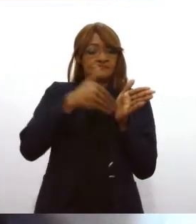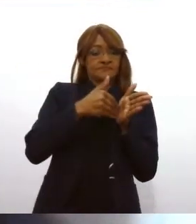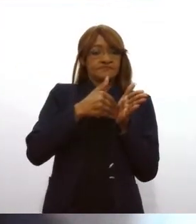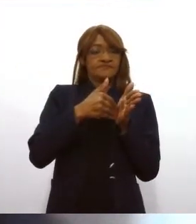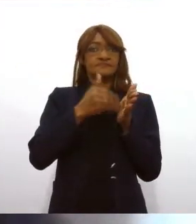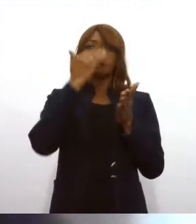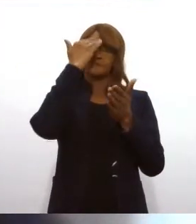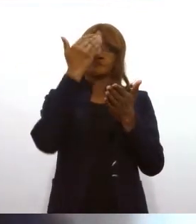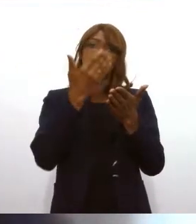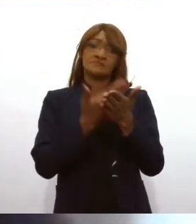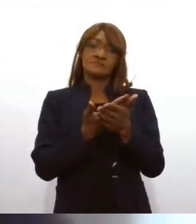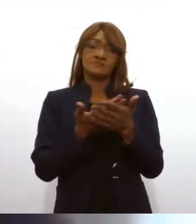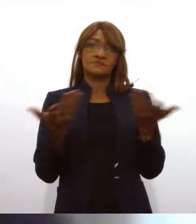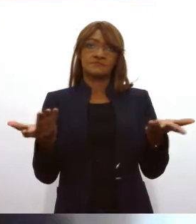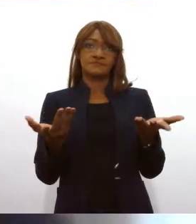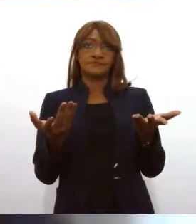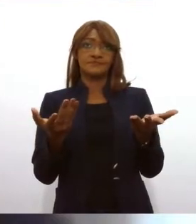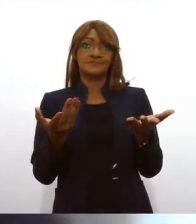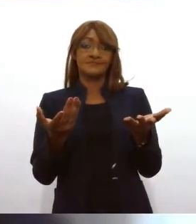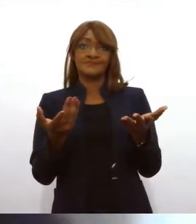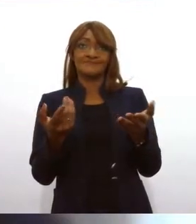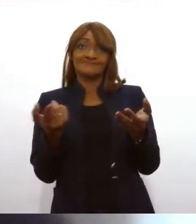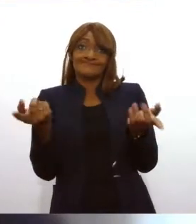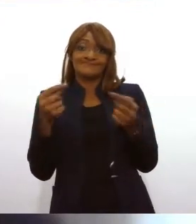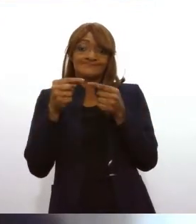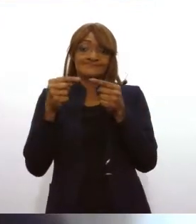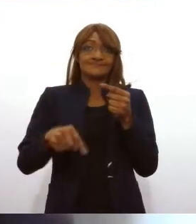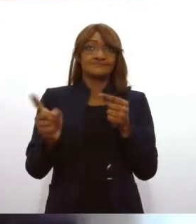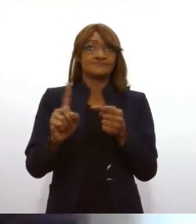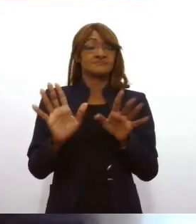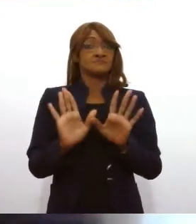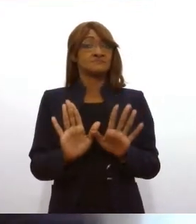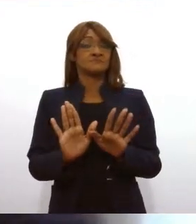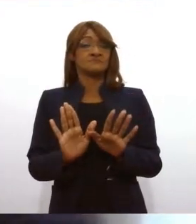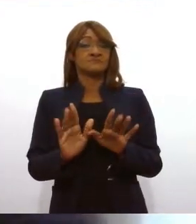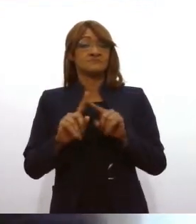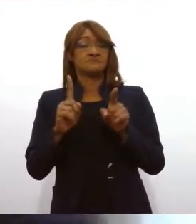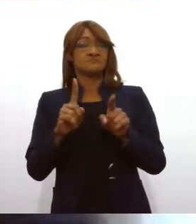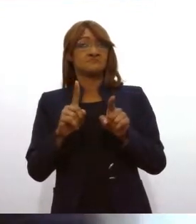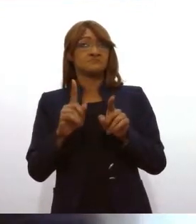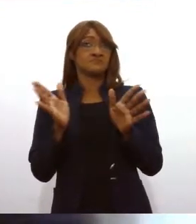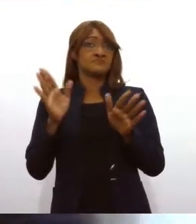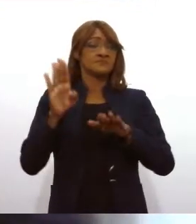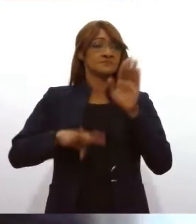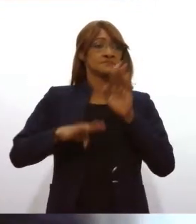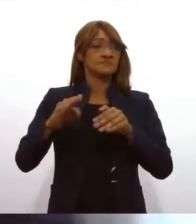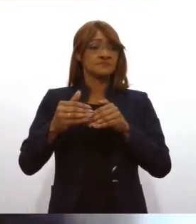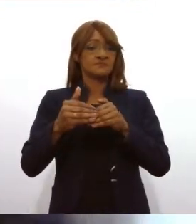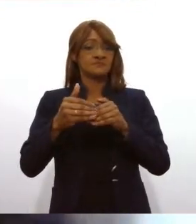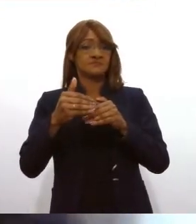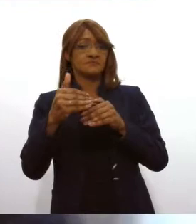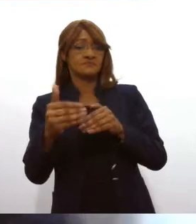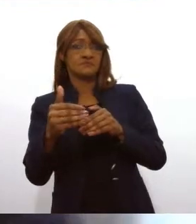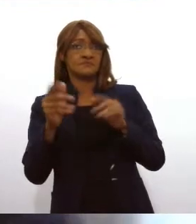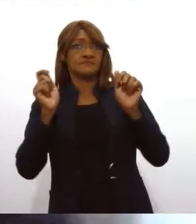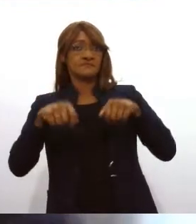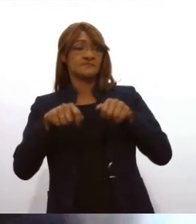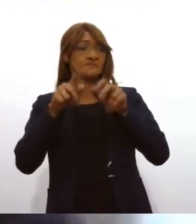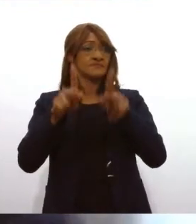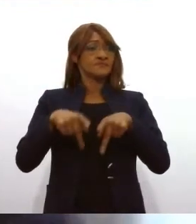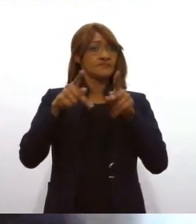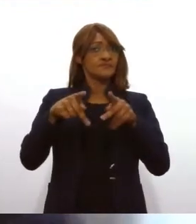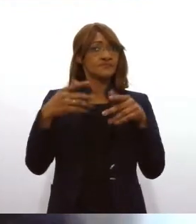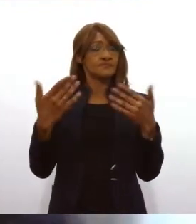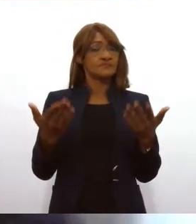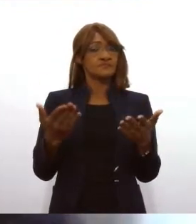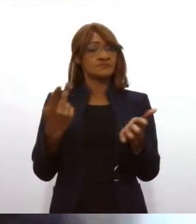que perdeu um pouco do time. Mas vamos ver se esse outro que está engatilhado aí num outro shopping, se ele vai acontecer,